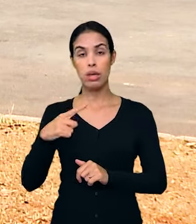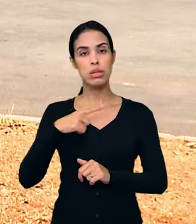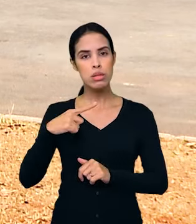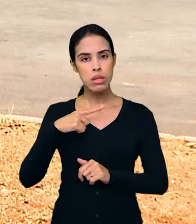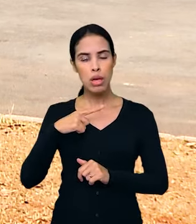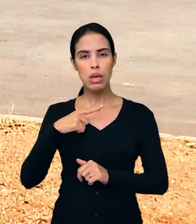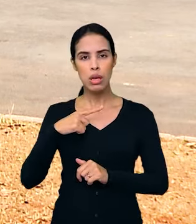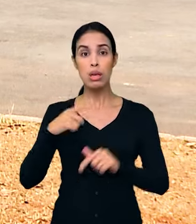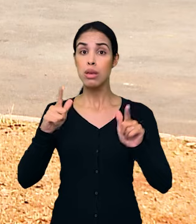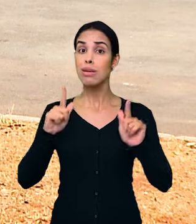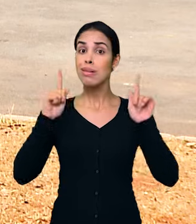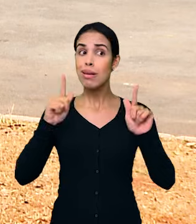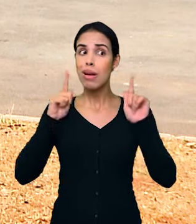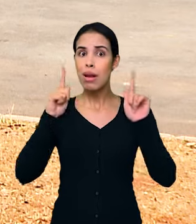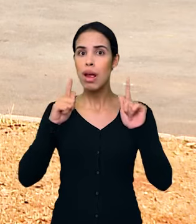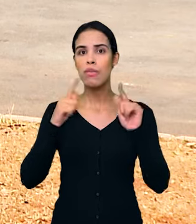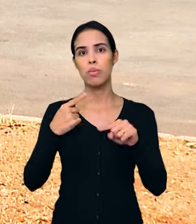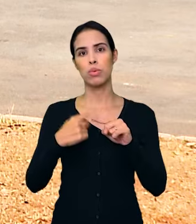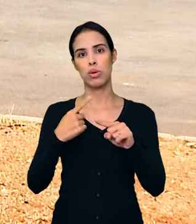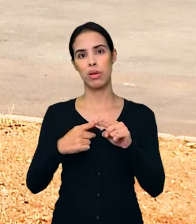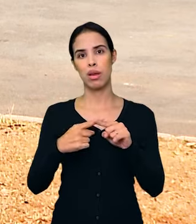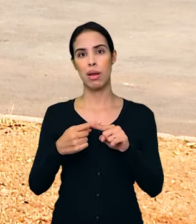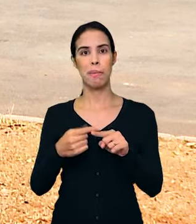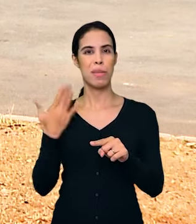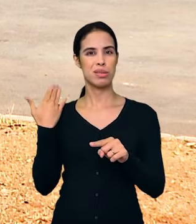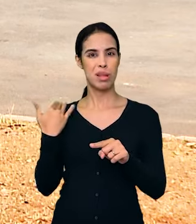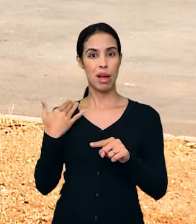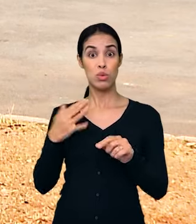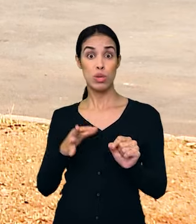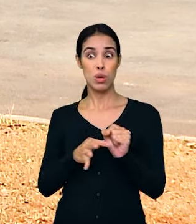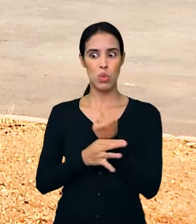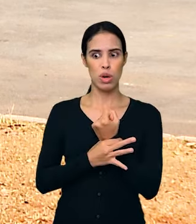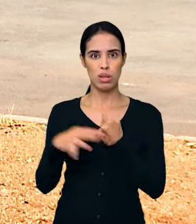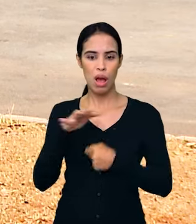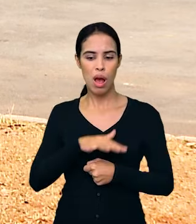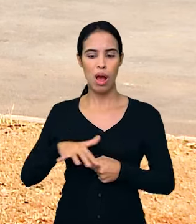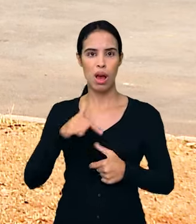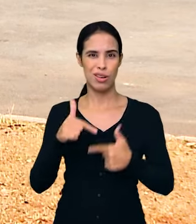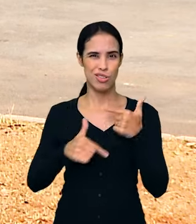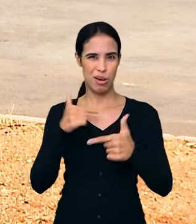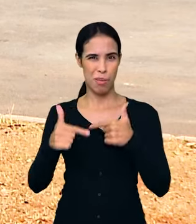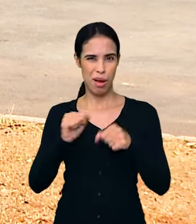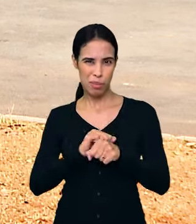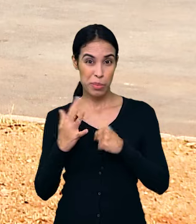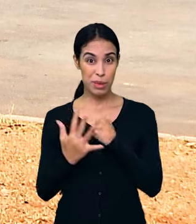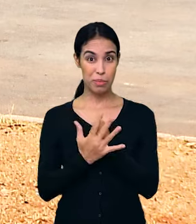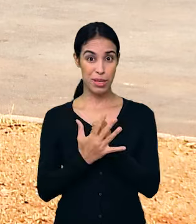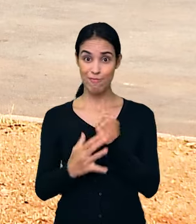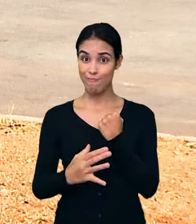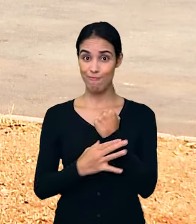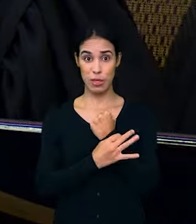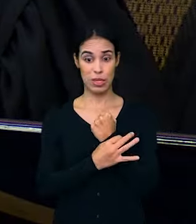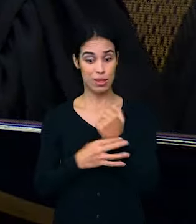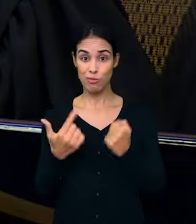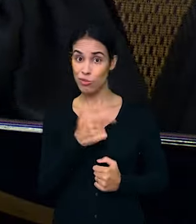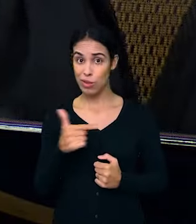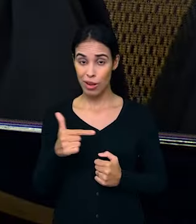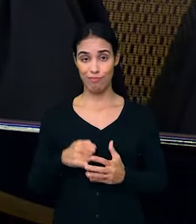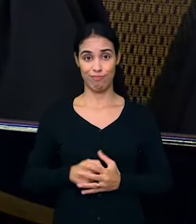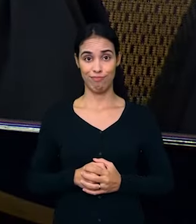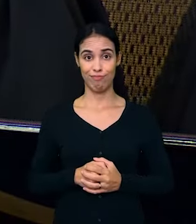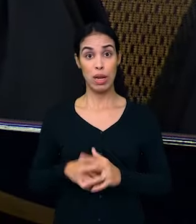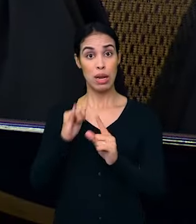uma manifestação por causa da insegurança vivida pelos profissionais durante a emergência sanitária. O